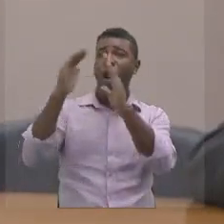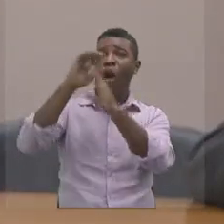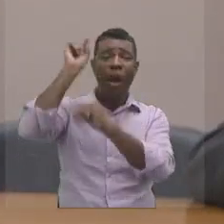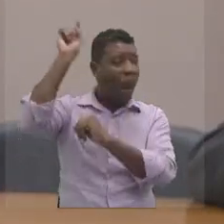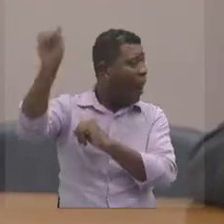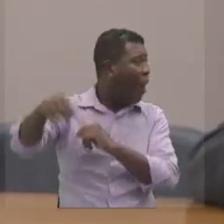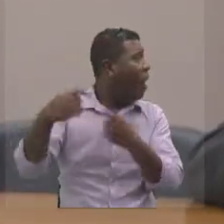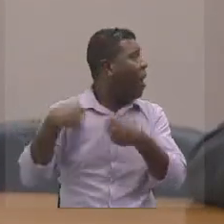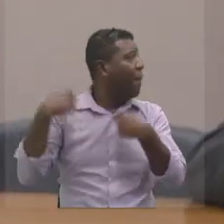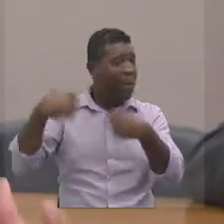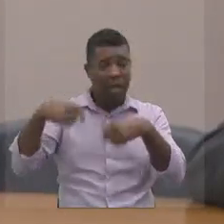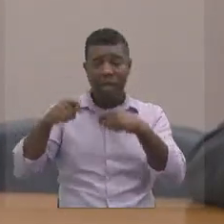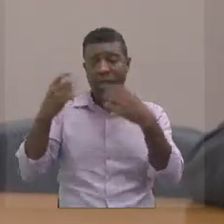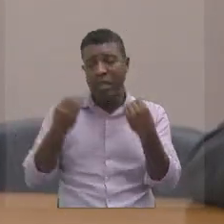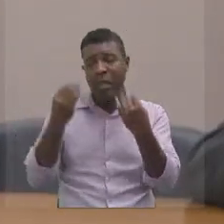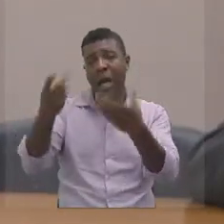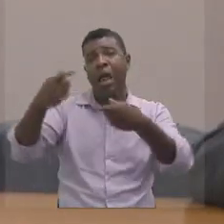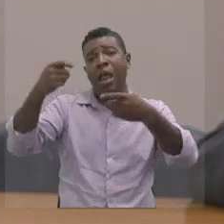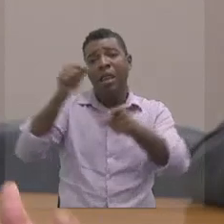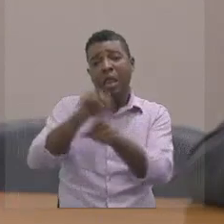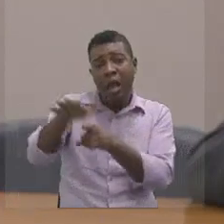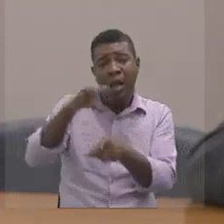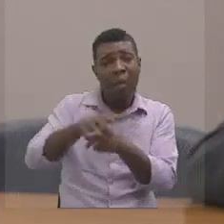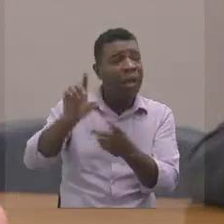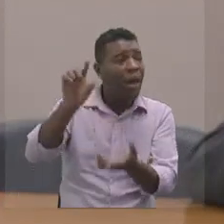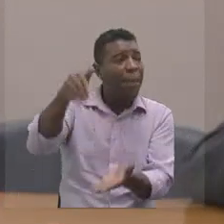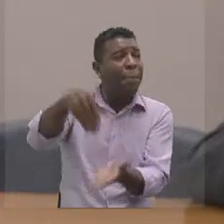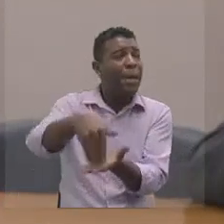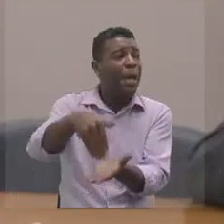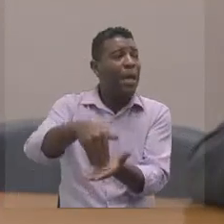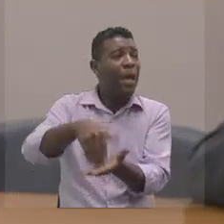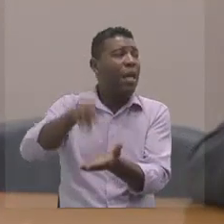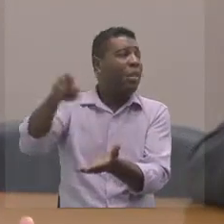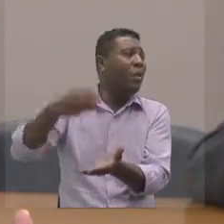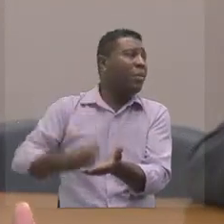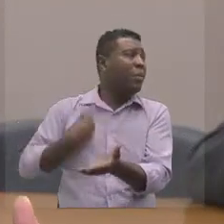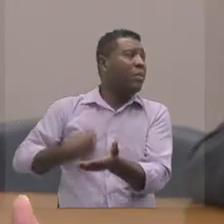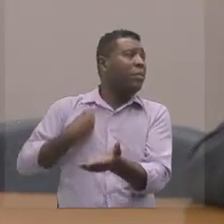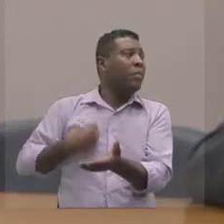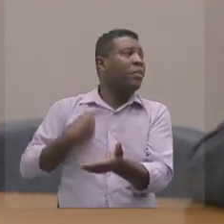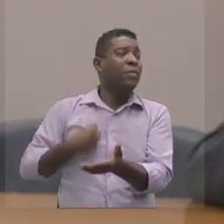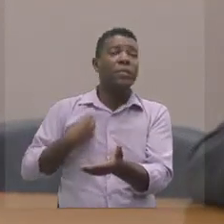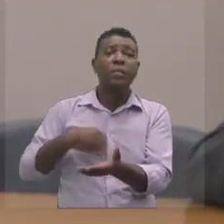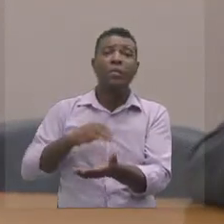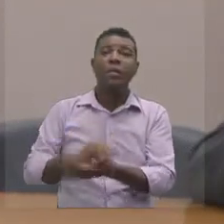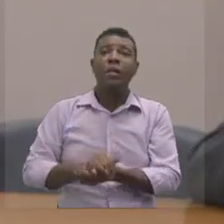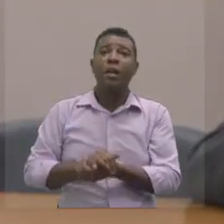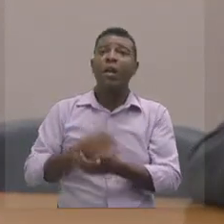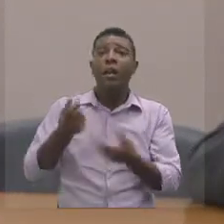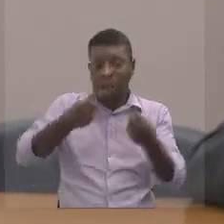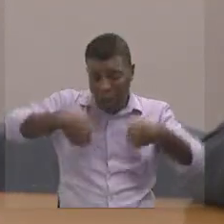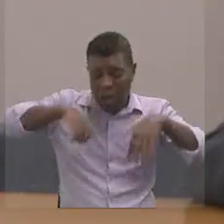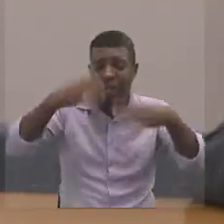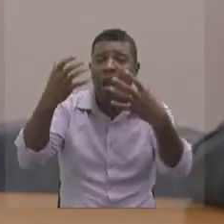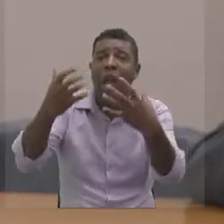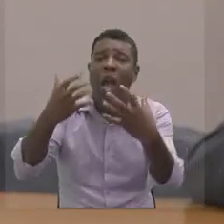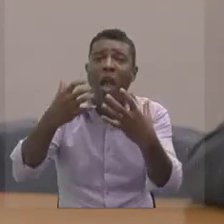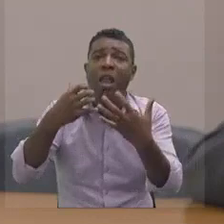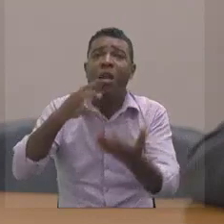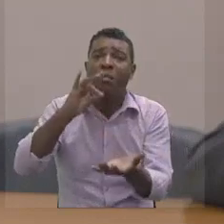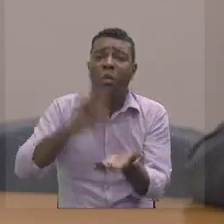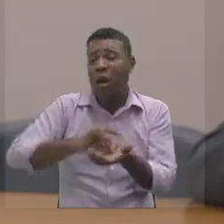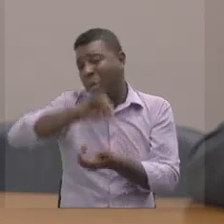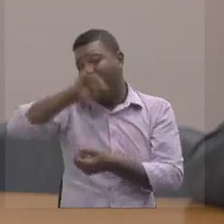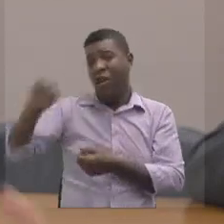atender essas demandas mínimas porque é um direito nosso né queremos inclusive aproveitar